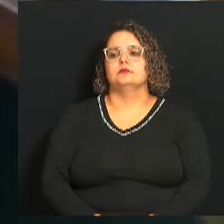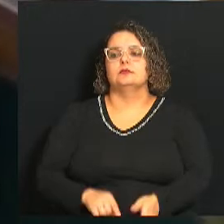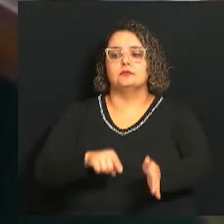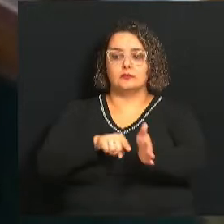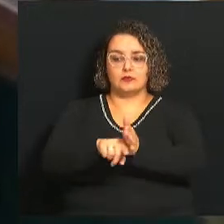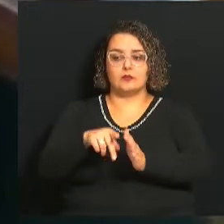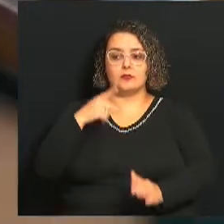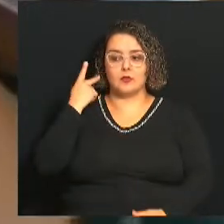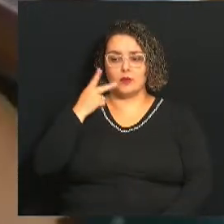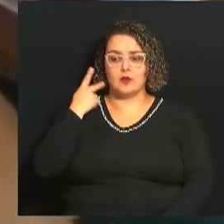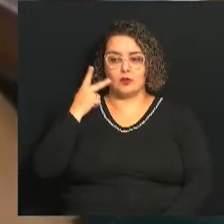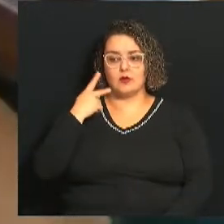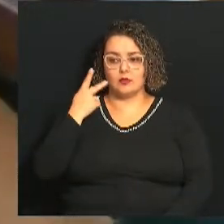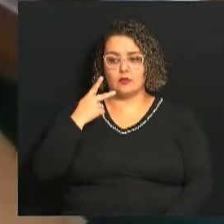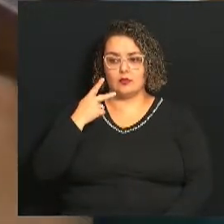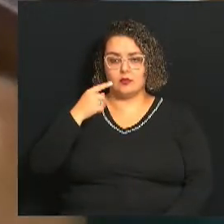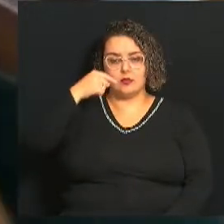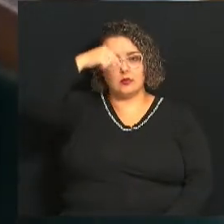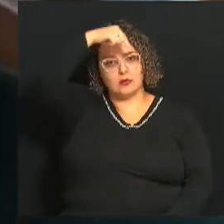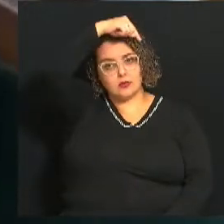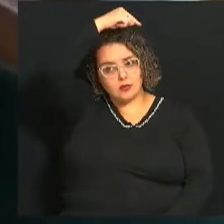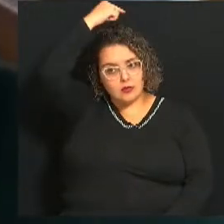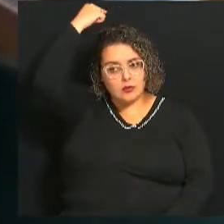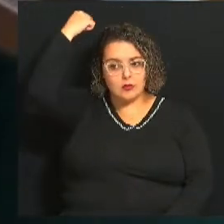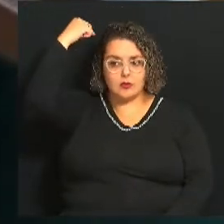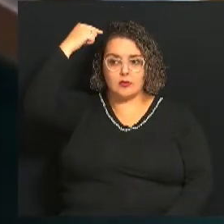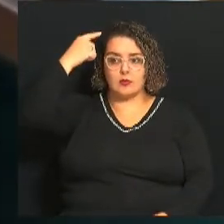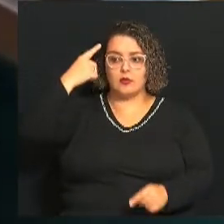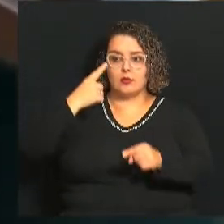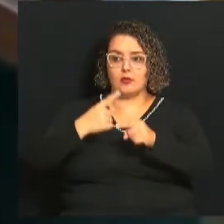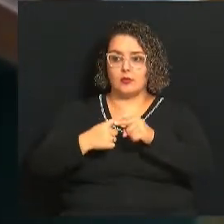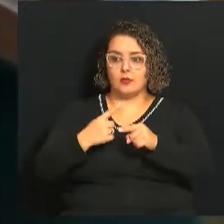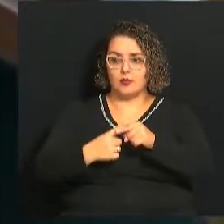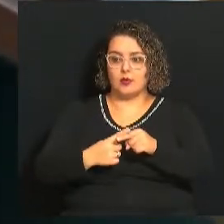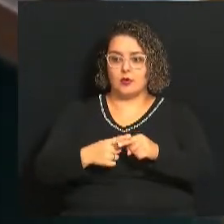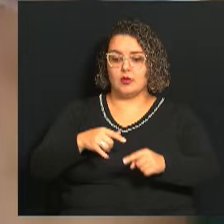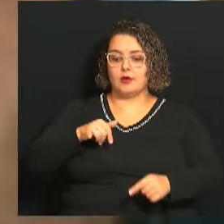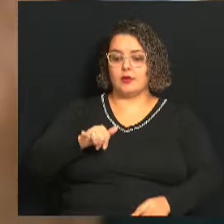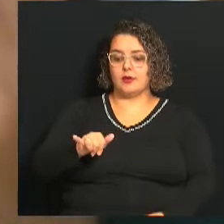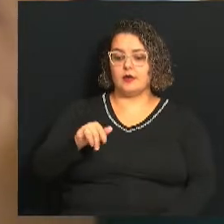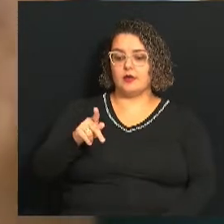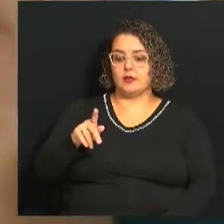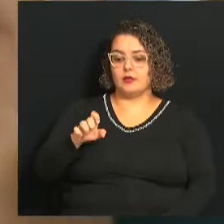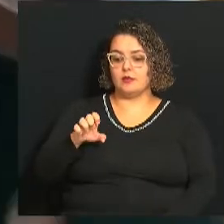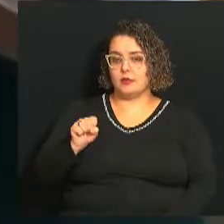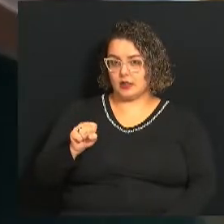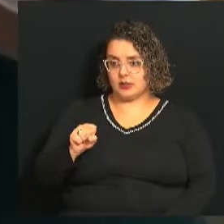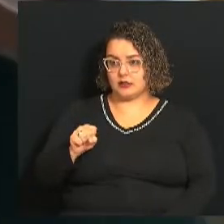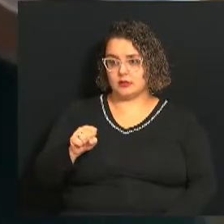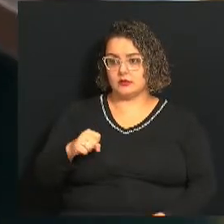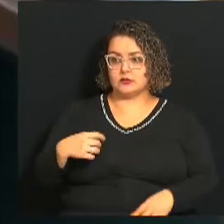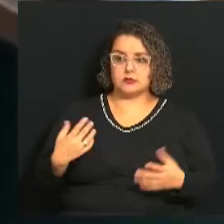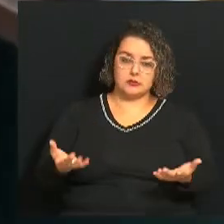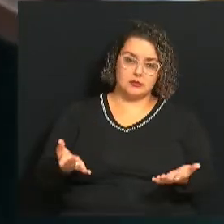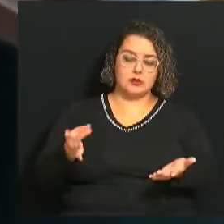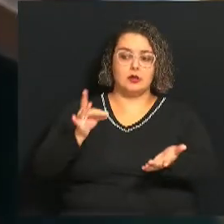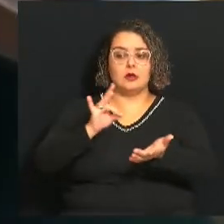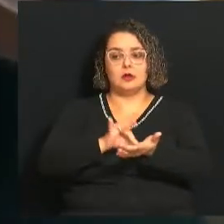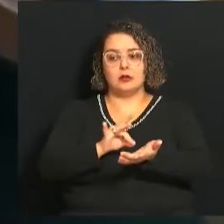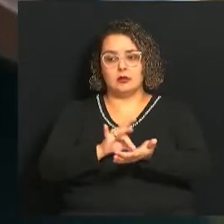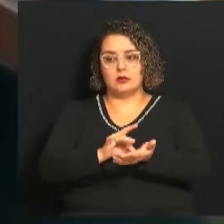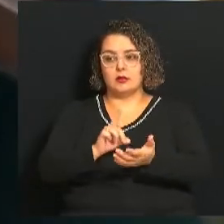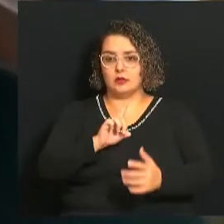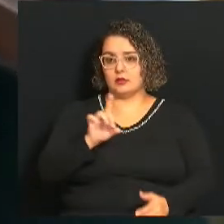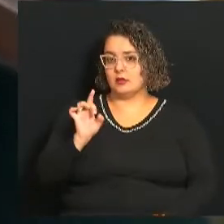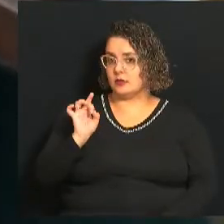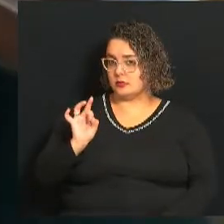vereador Paulo Gaspar colocou do porquê IPs, né? Bom, na verdade, não são só IPs,